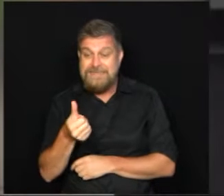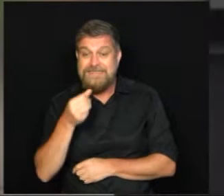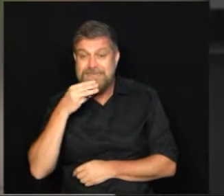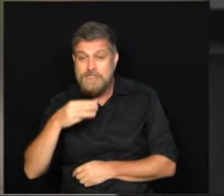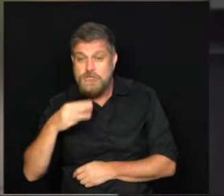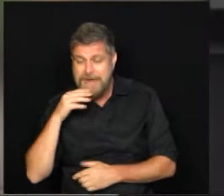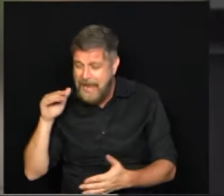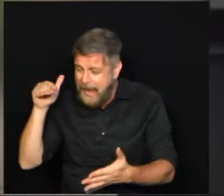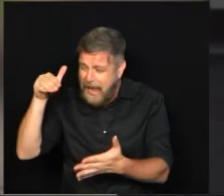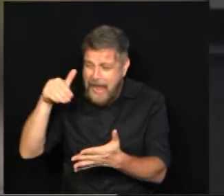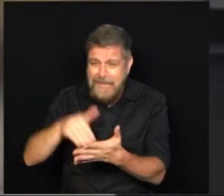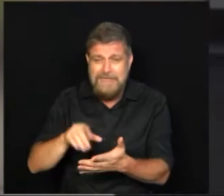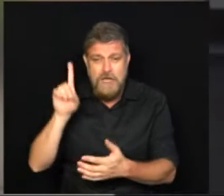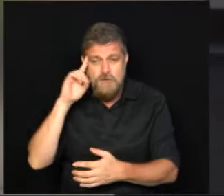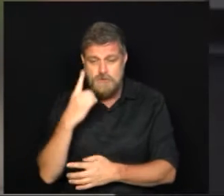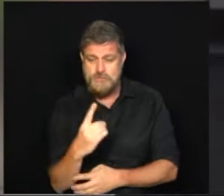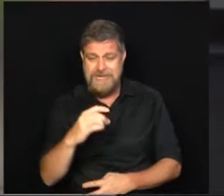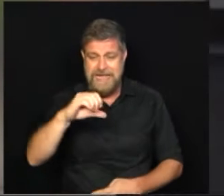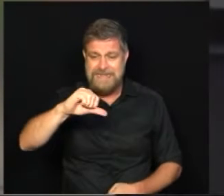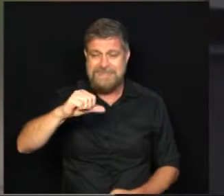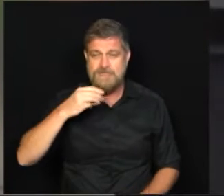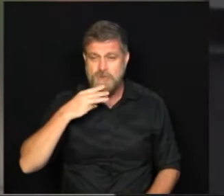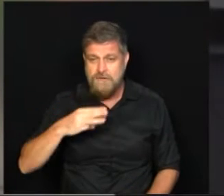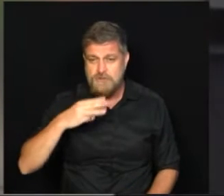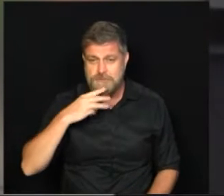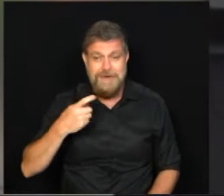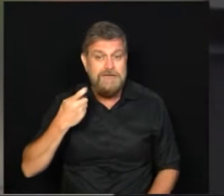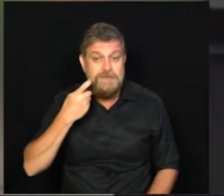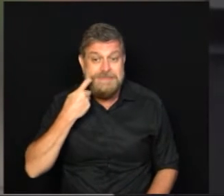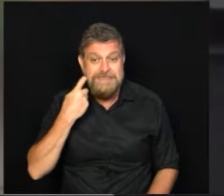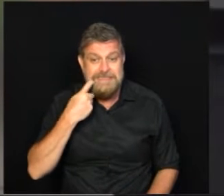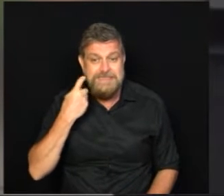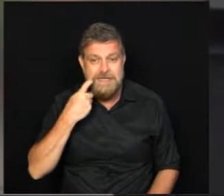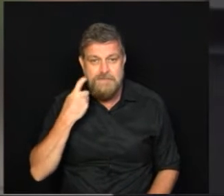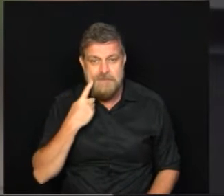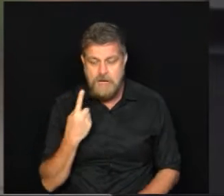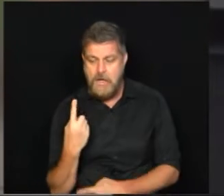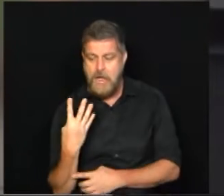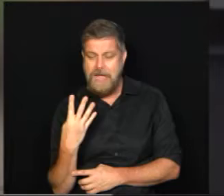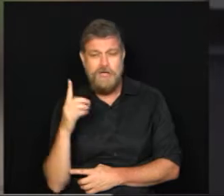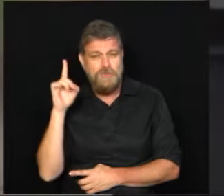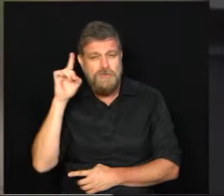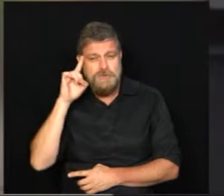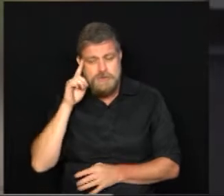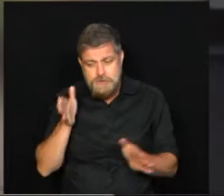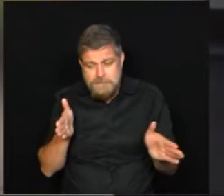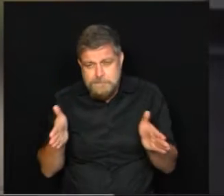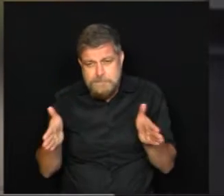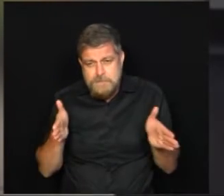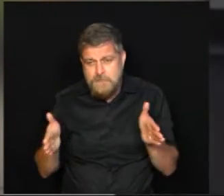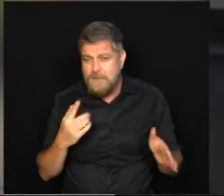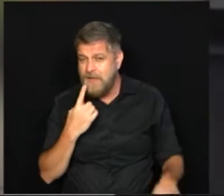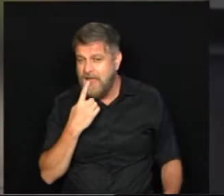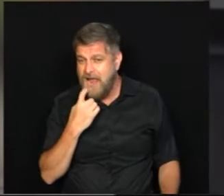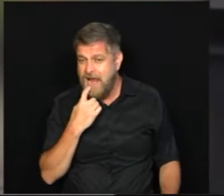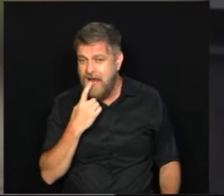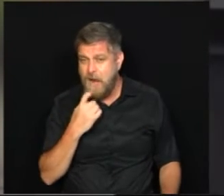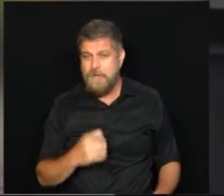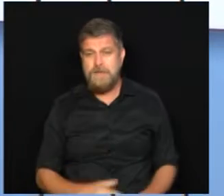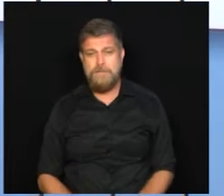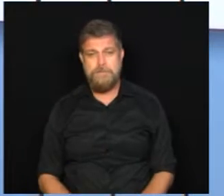Março até o dia Dezenove de março sexta-feira são 14 dias de fase vermelha